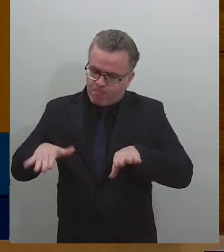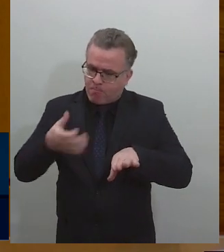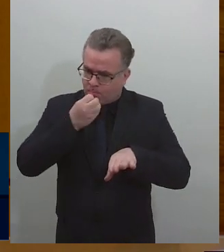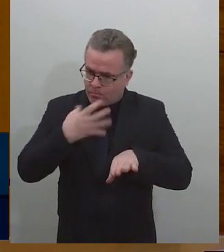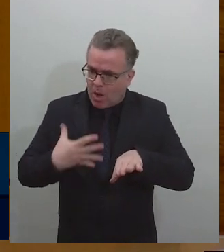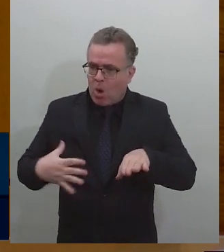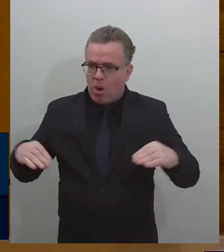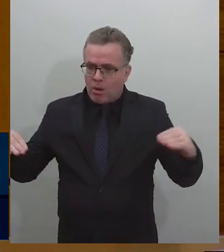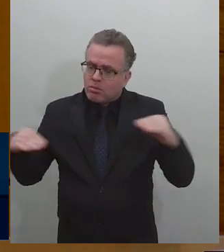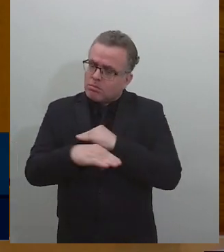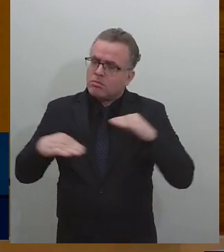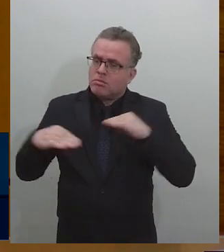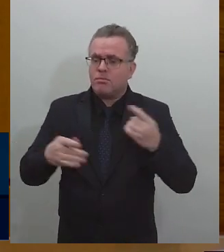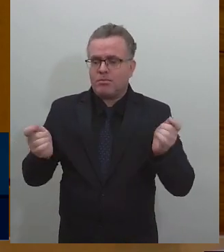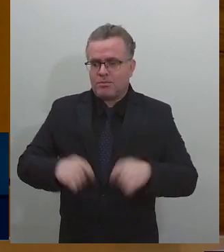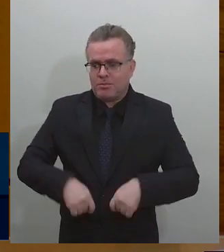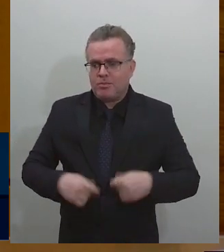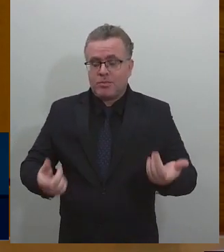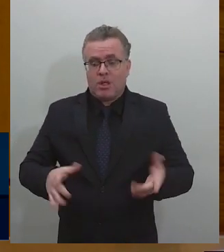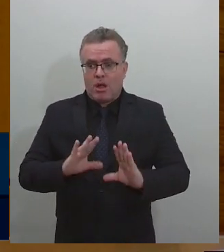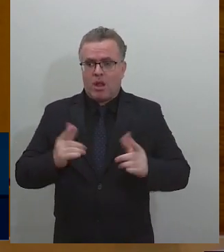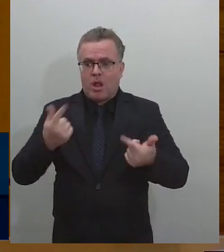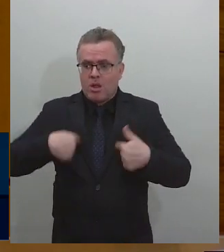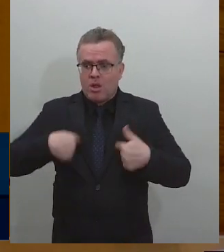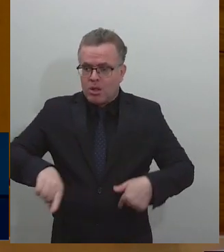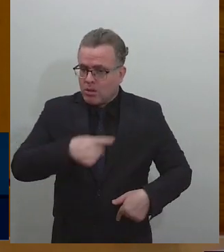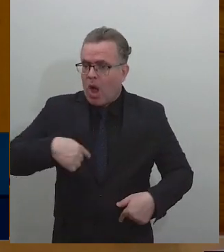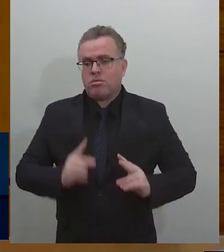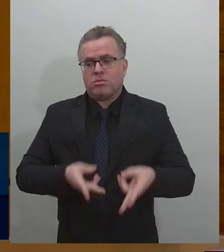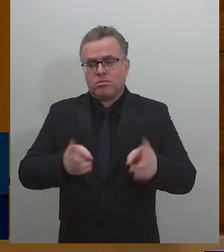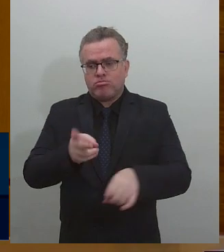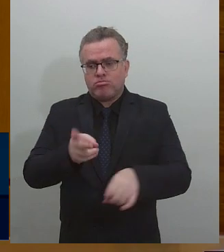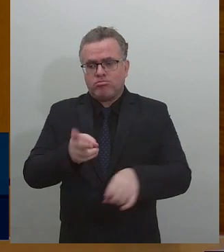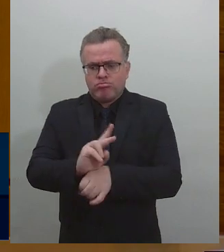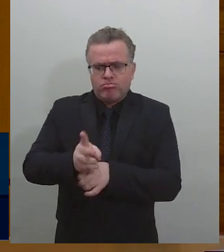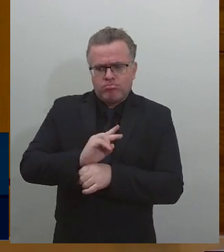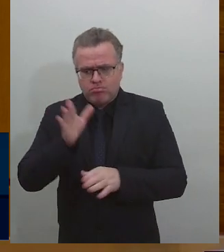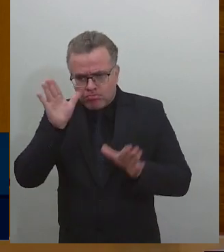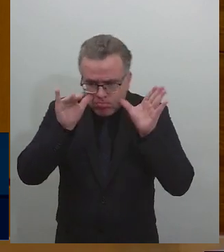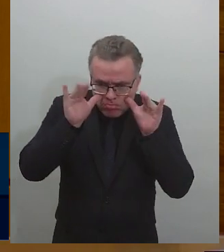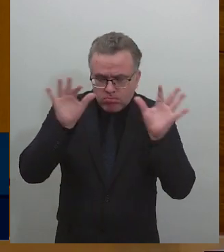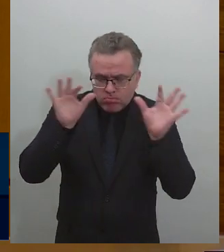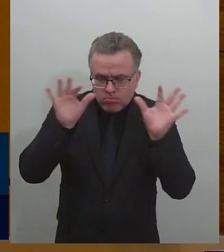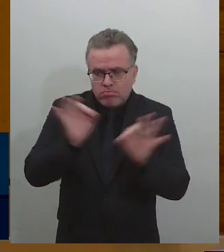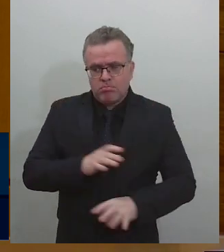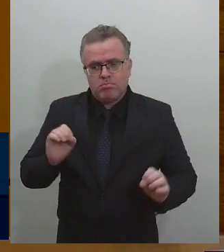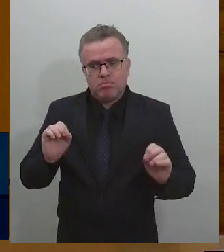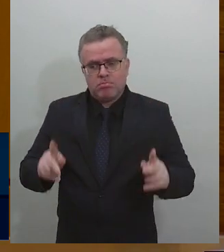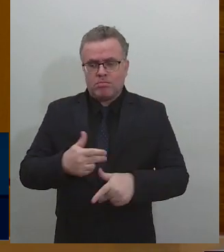vamos continuar fazendo as nossas fiscalizações na saúde, com certeza, na educação, em outras